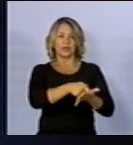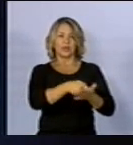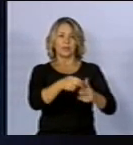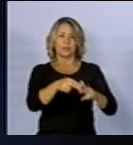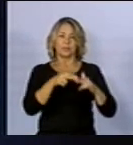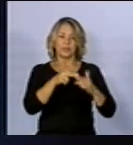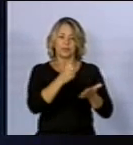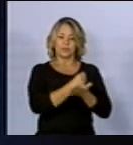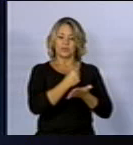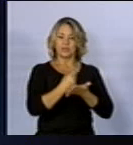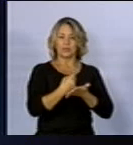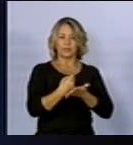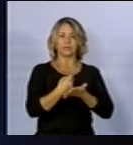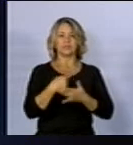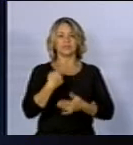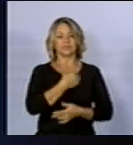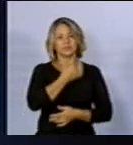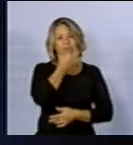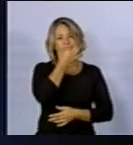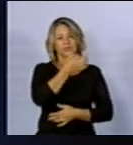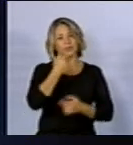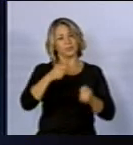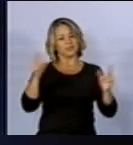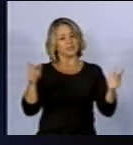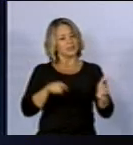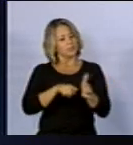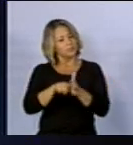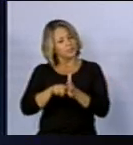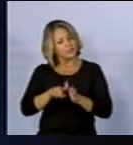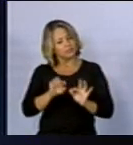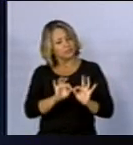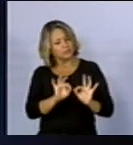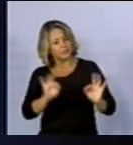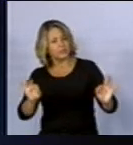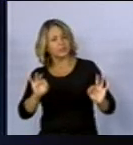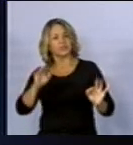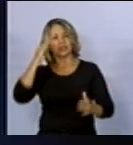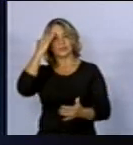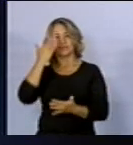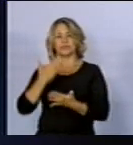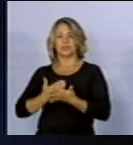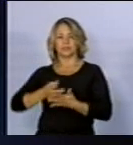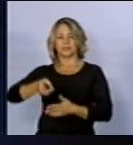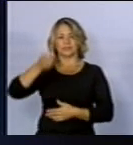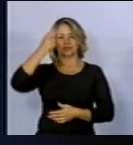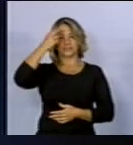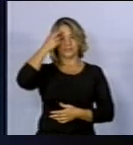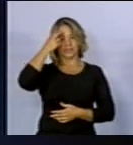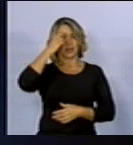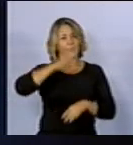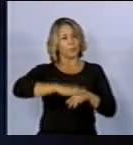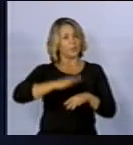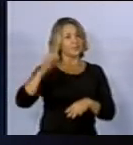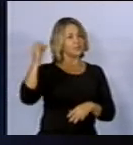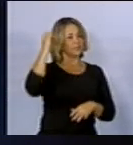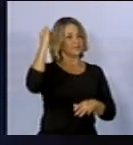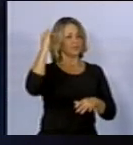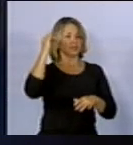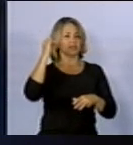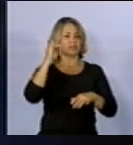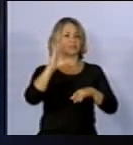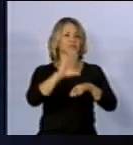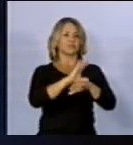acordo na nossa opinião deve ser mentido e confiamos na sabedoria do Guardião maior da